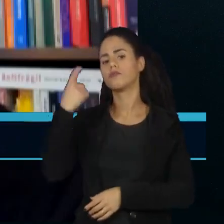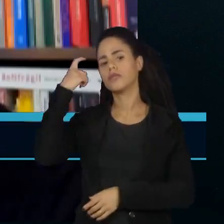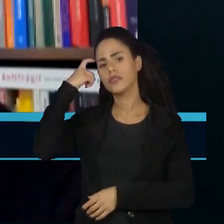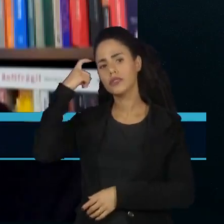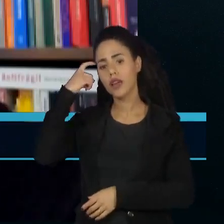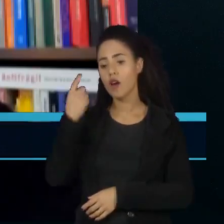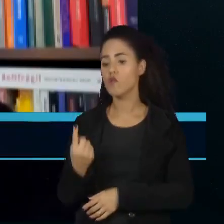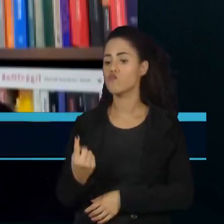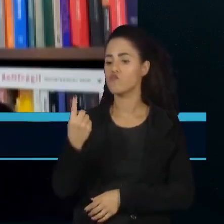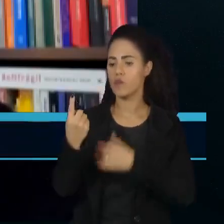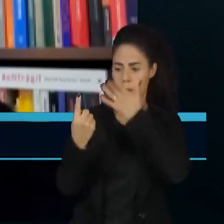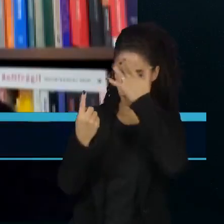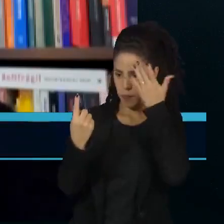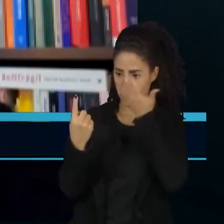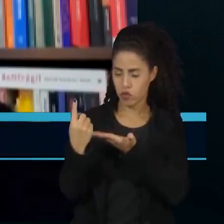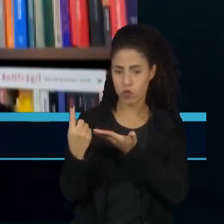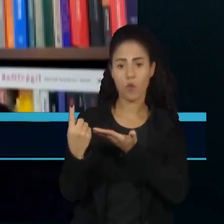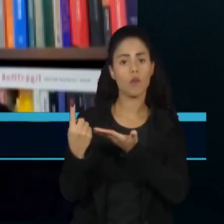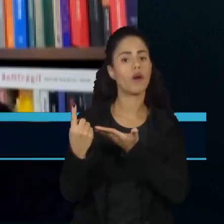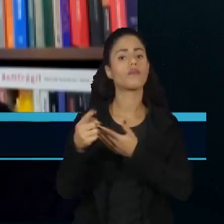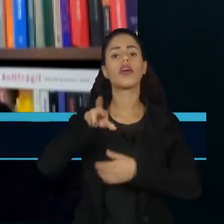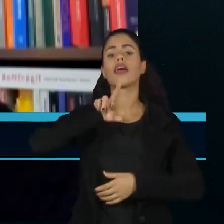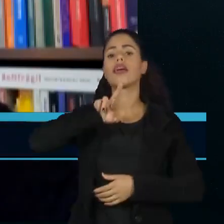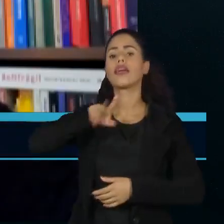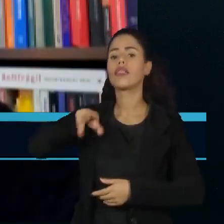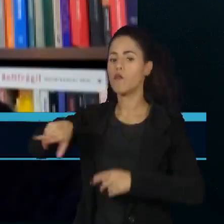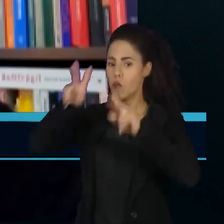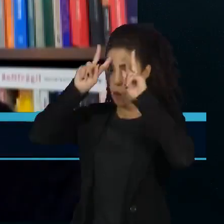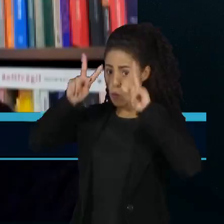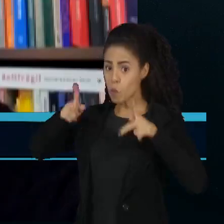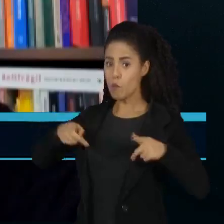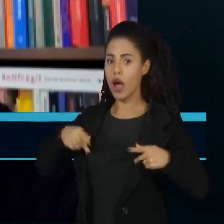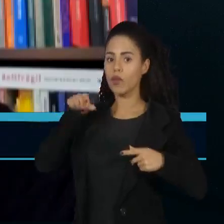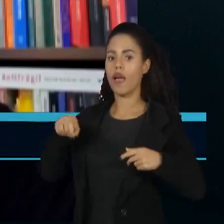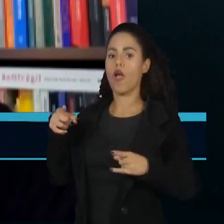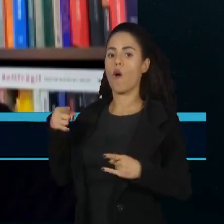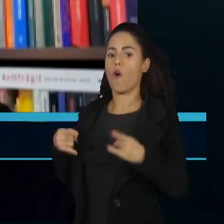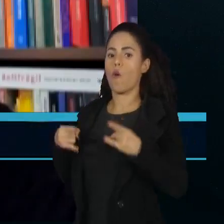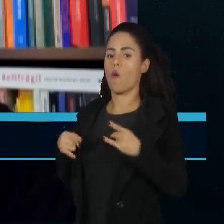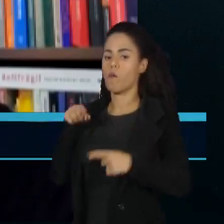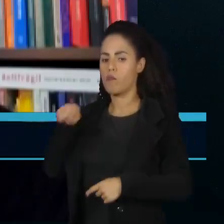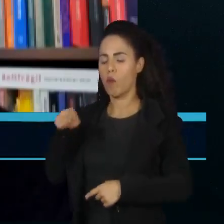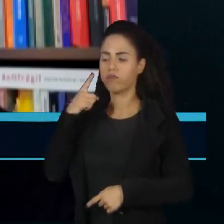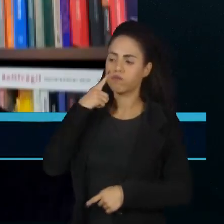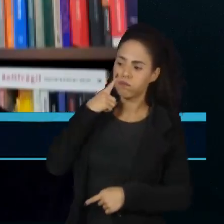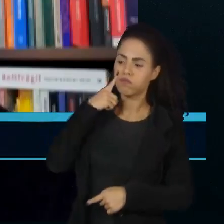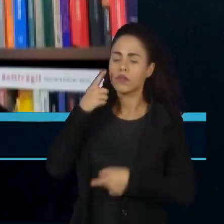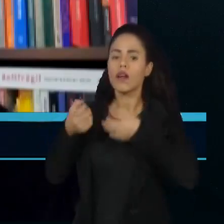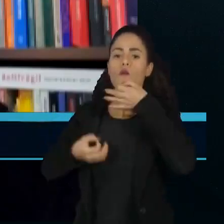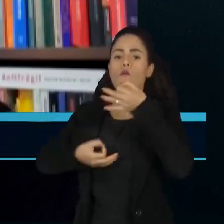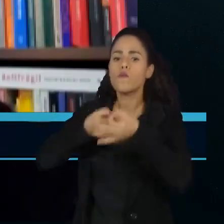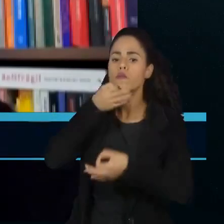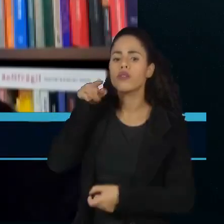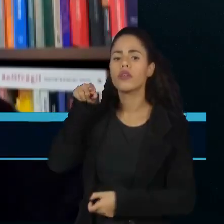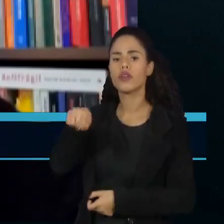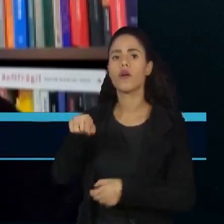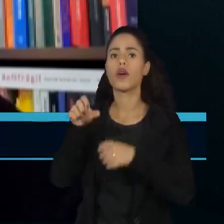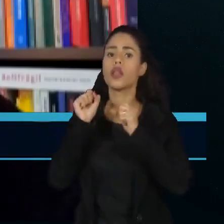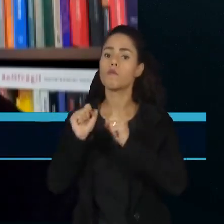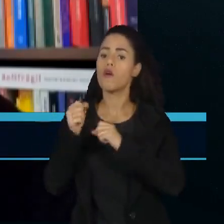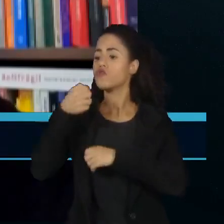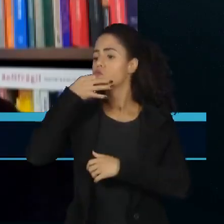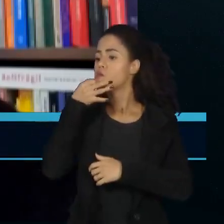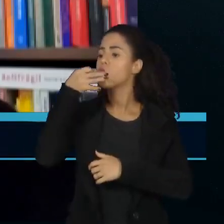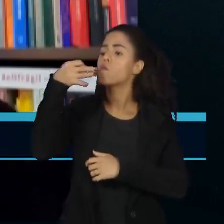influenciador sintético que possa a acabar a dando uma opinião né ele pode ter uma